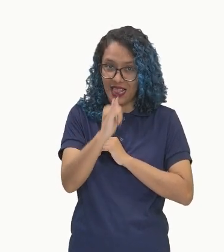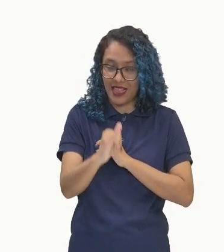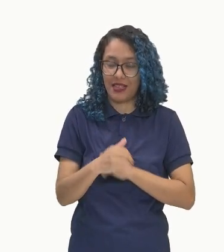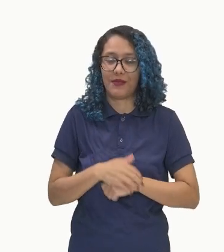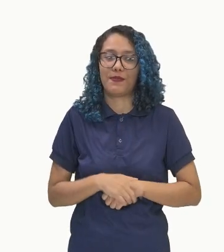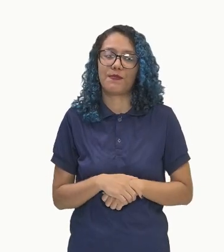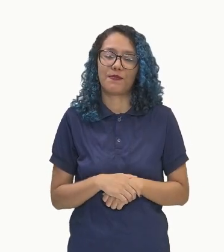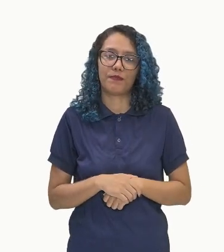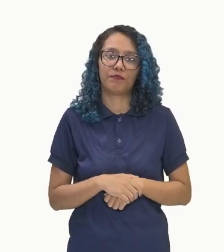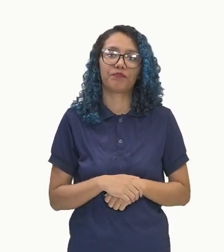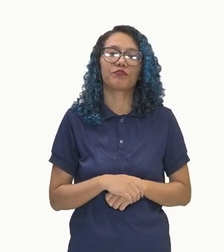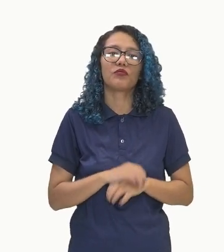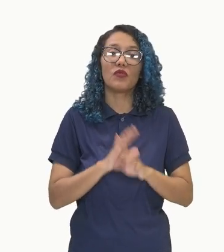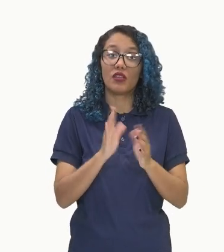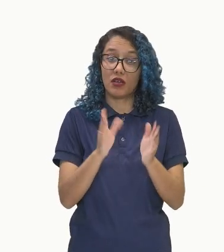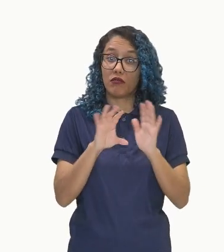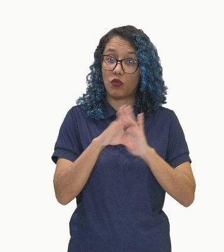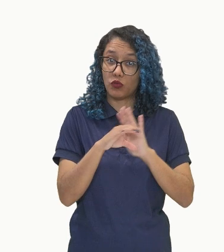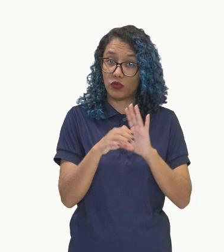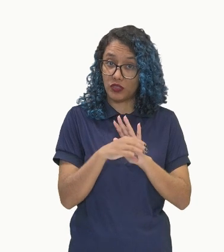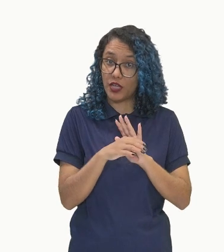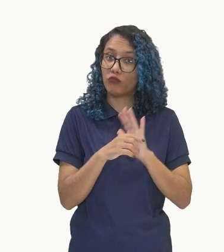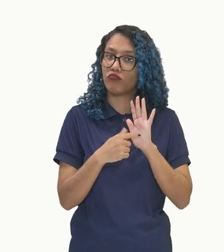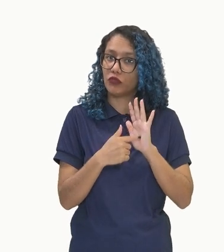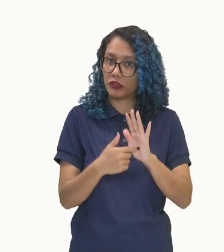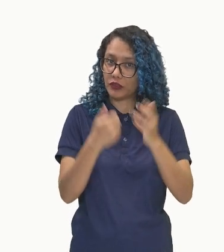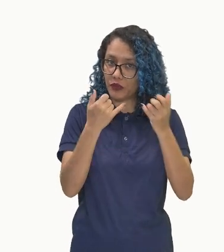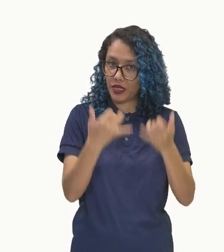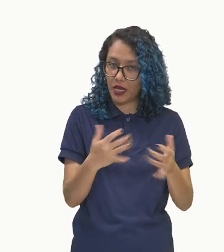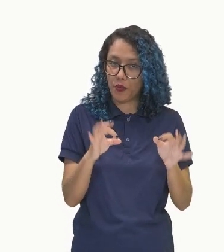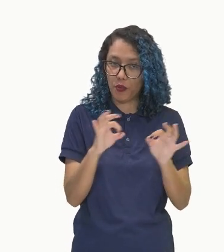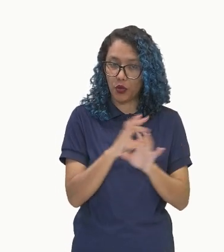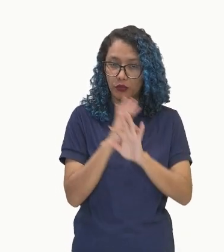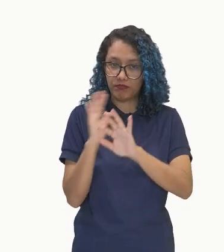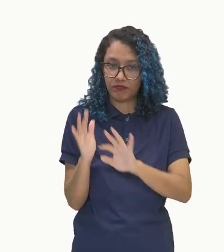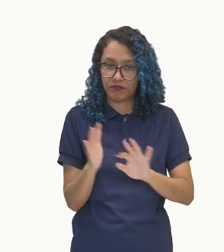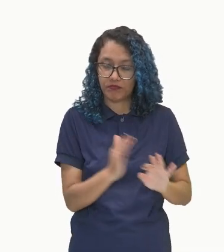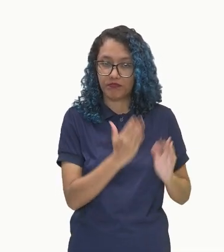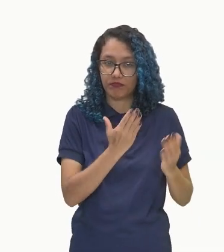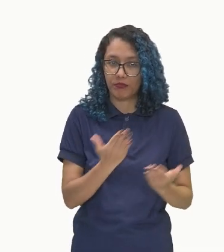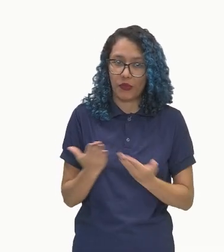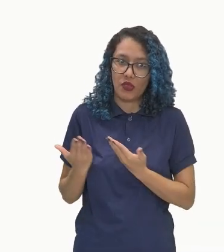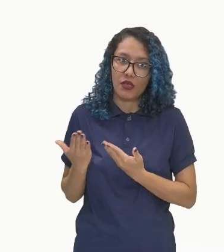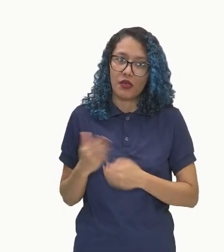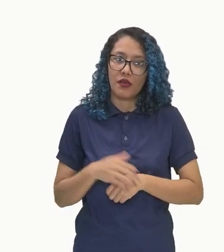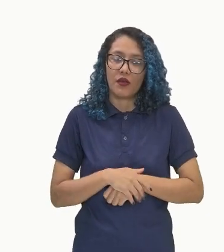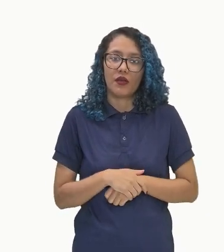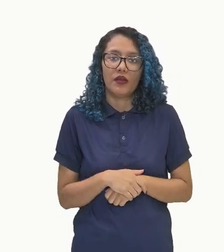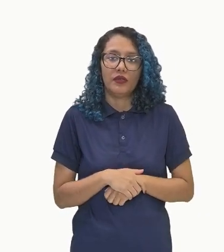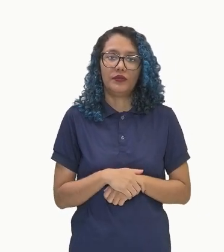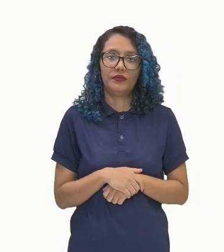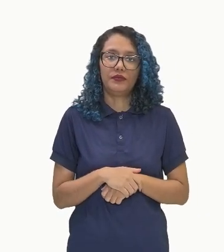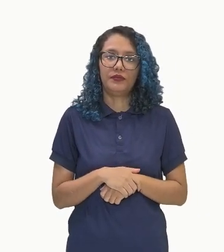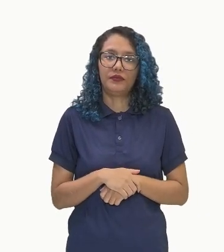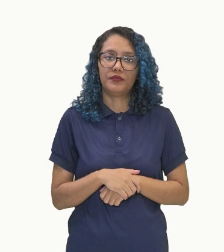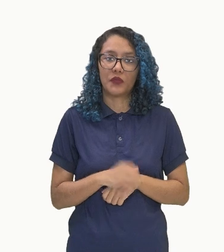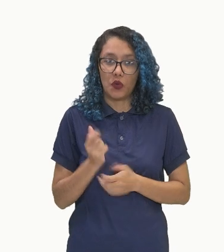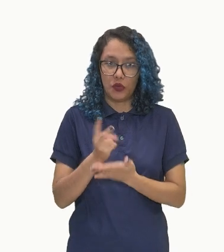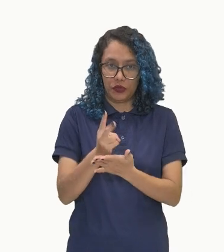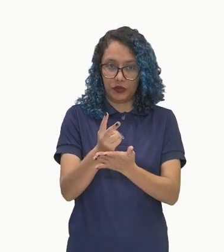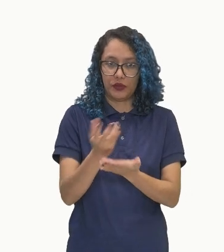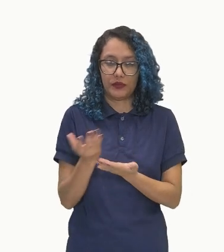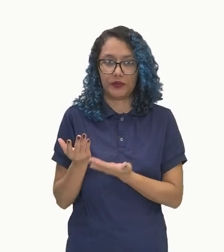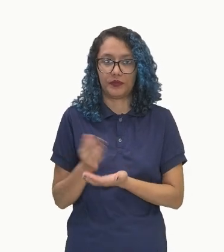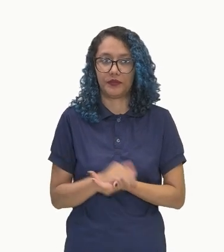só, nós temos aí que, por definição, você tem que um receptor, os receptores elétricos, você